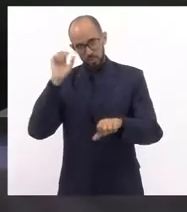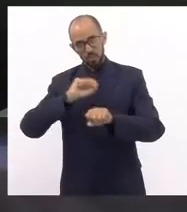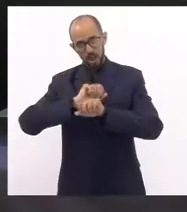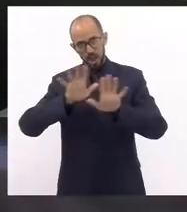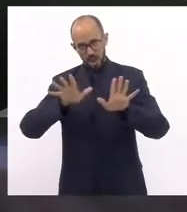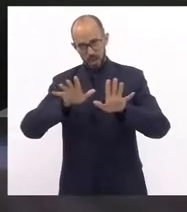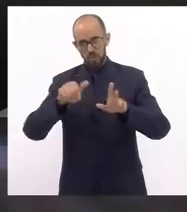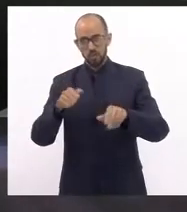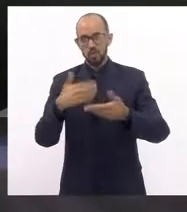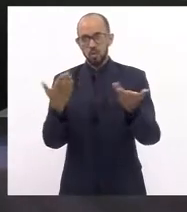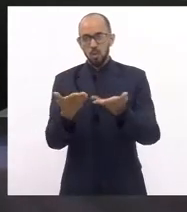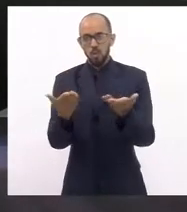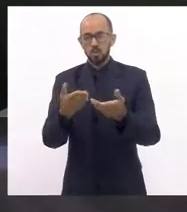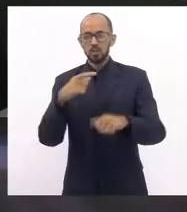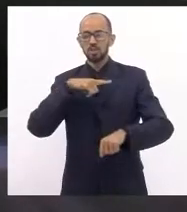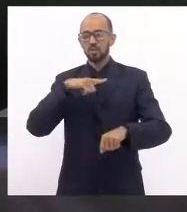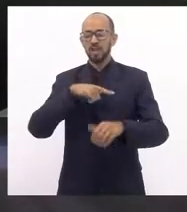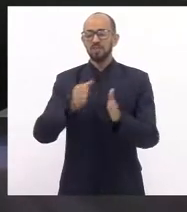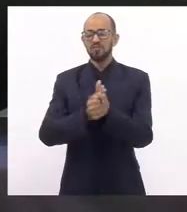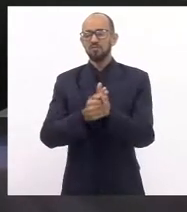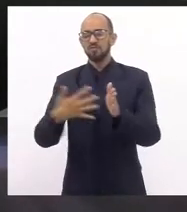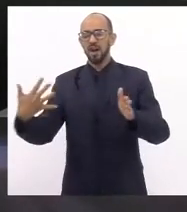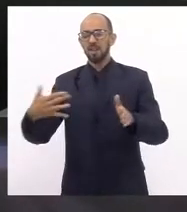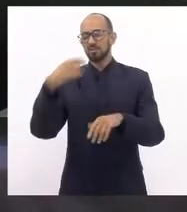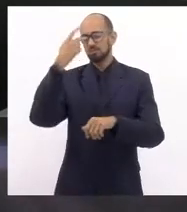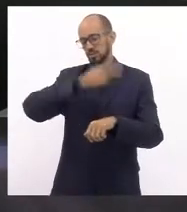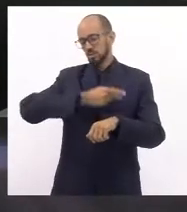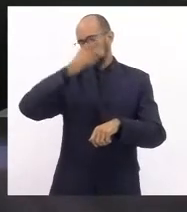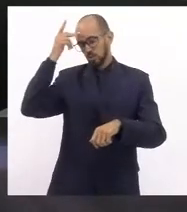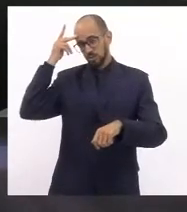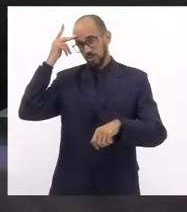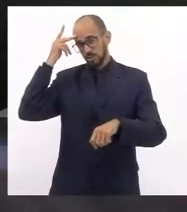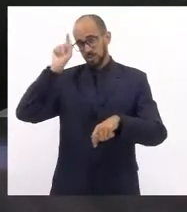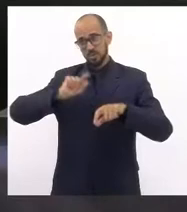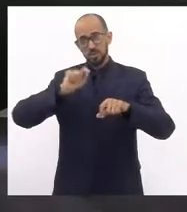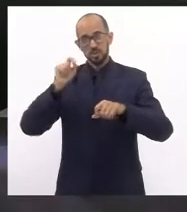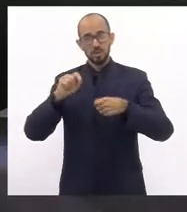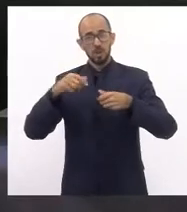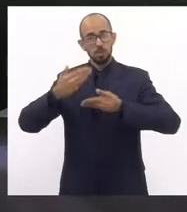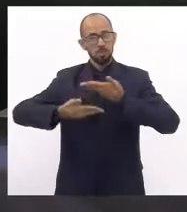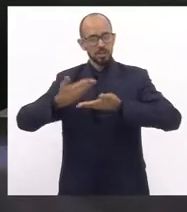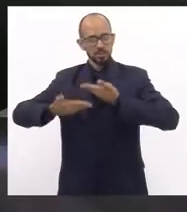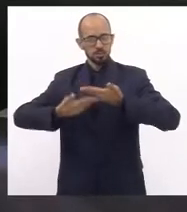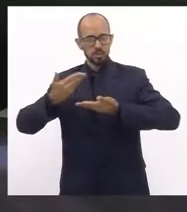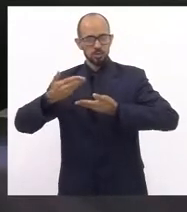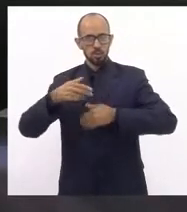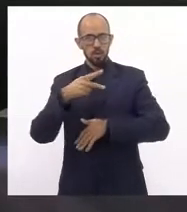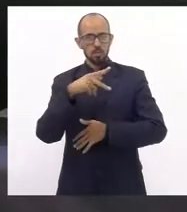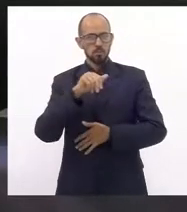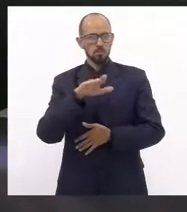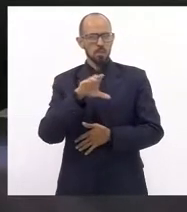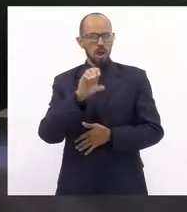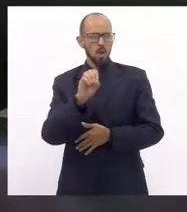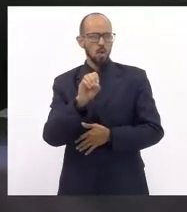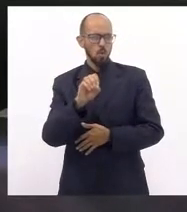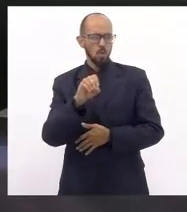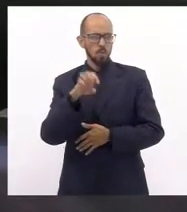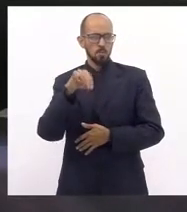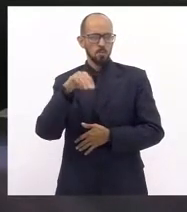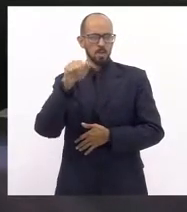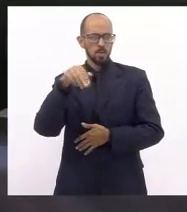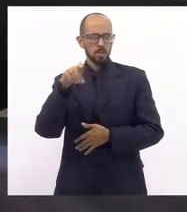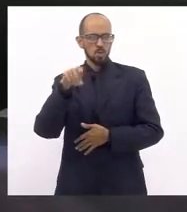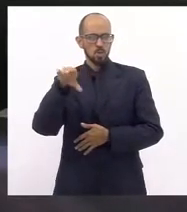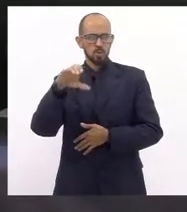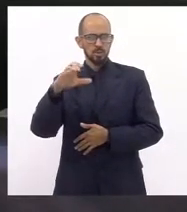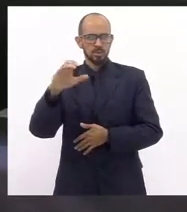temos, assim, uma grande quantidade de pessoas que estão dentro disso. Eu quero citar aqui Paulo Mendonça, que também me ajudou,